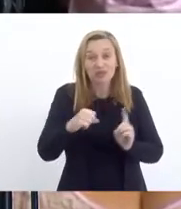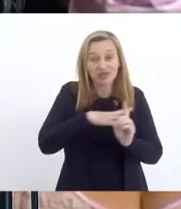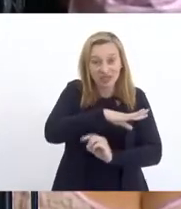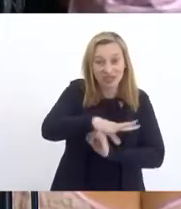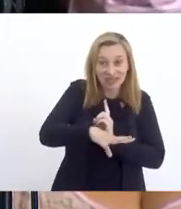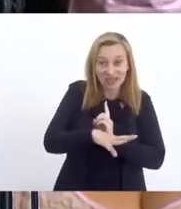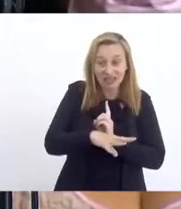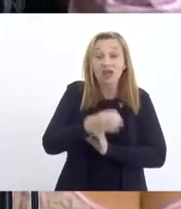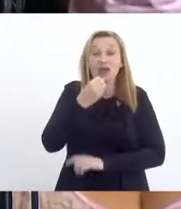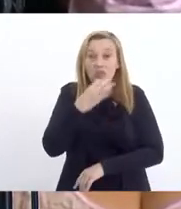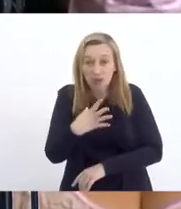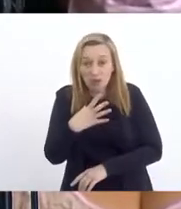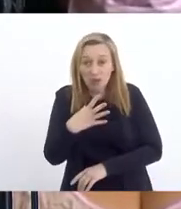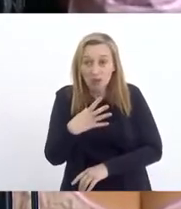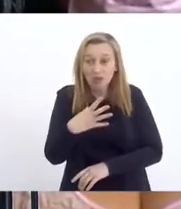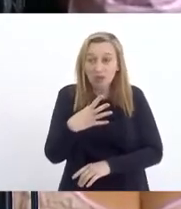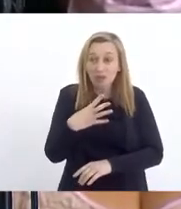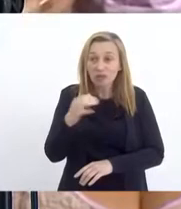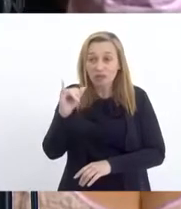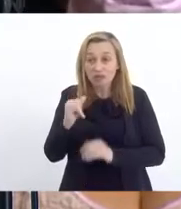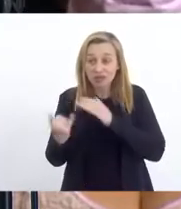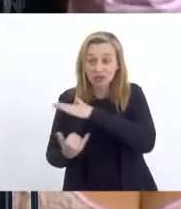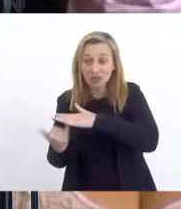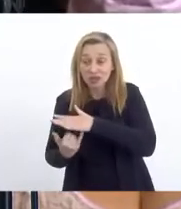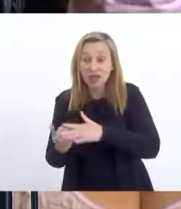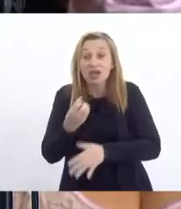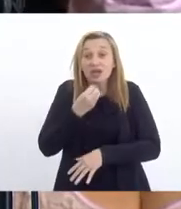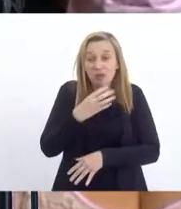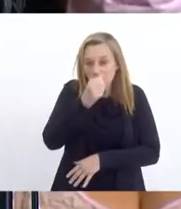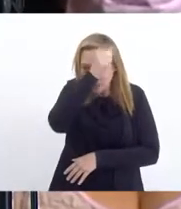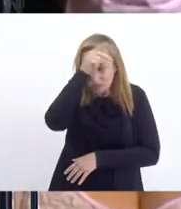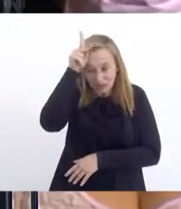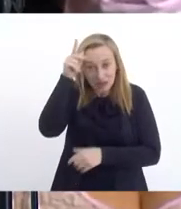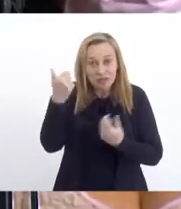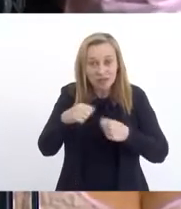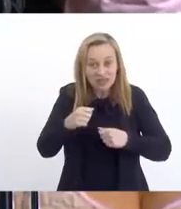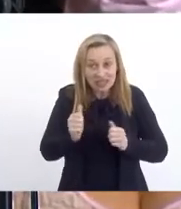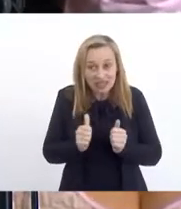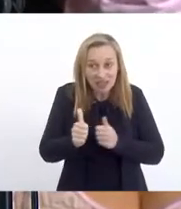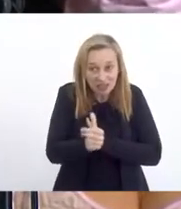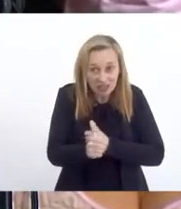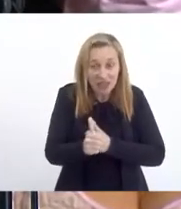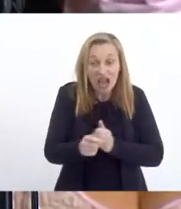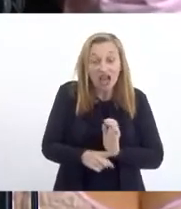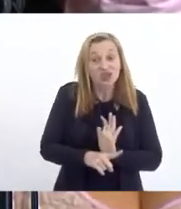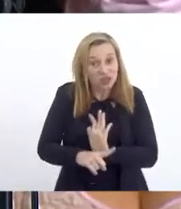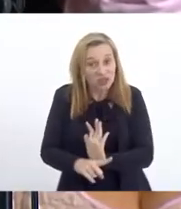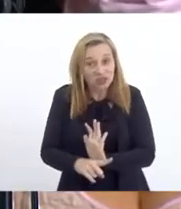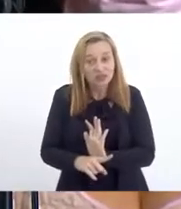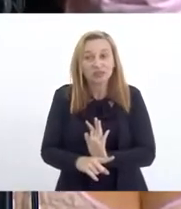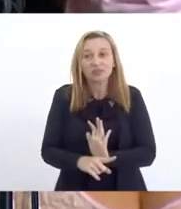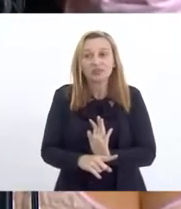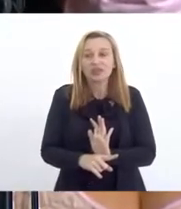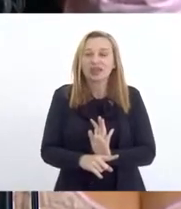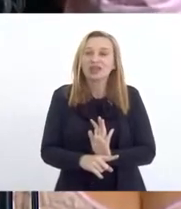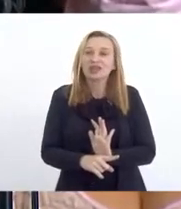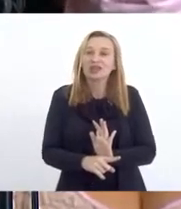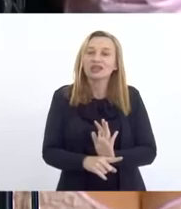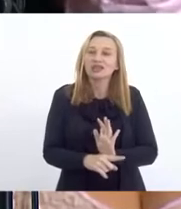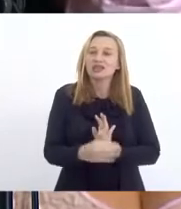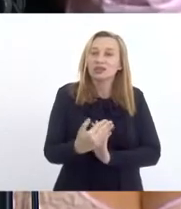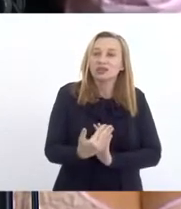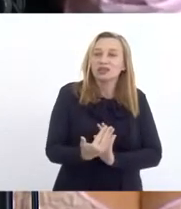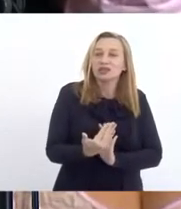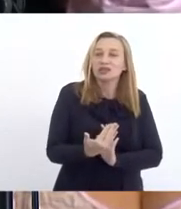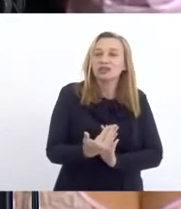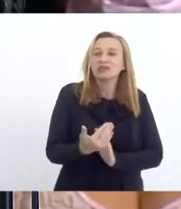sociedade, bom para as entidades e bom para os prefeitos que precisam estar na ponta atendendo as reivindicações,